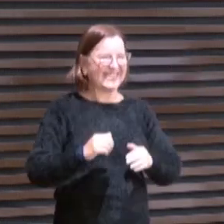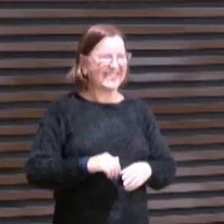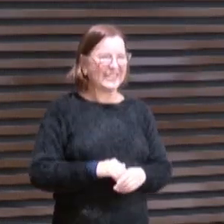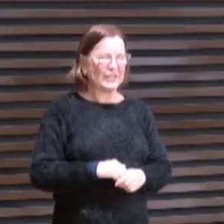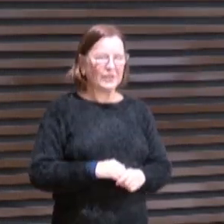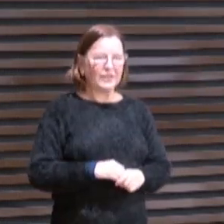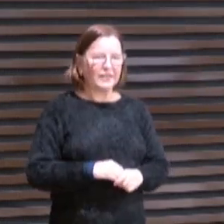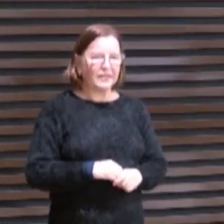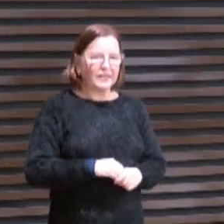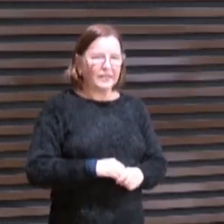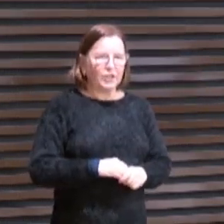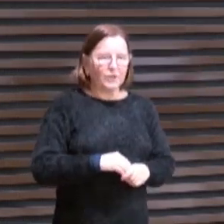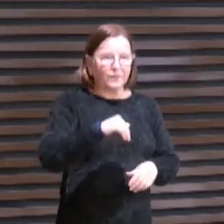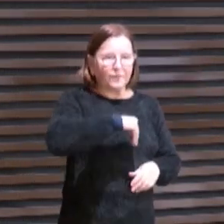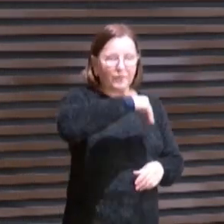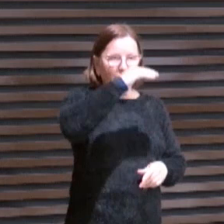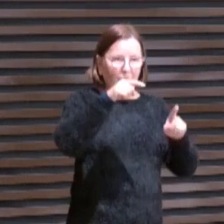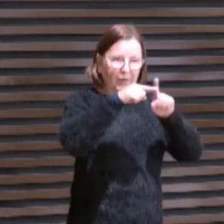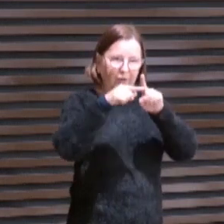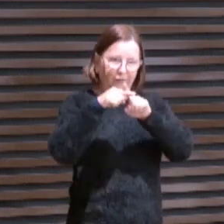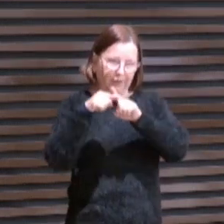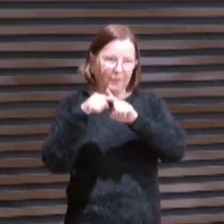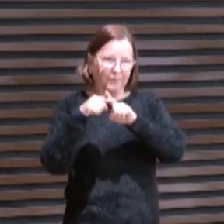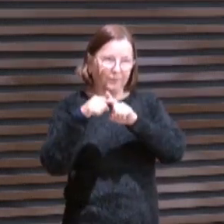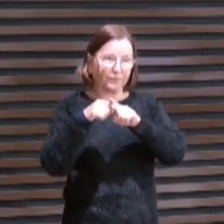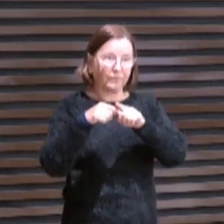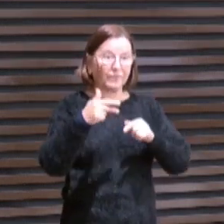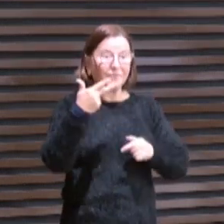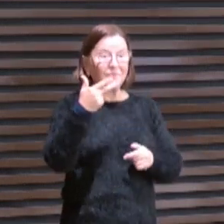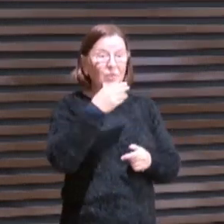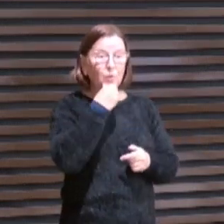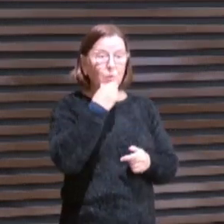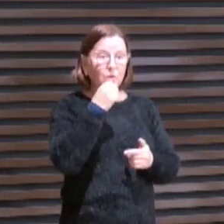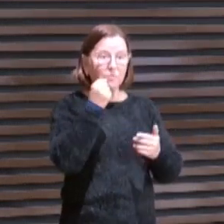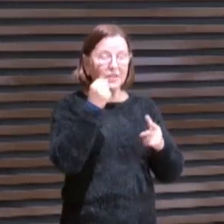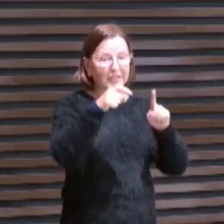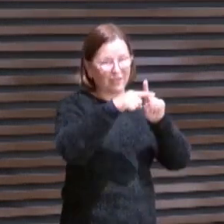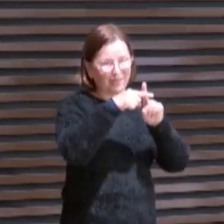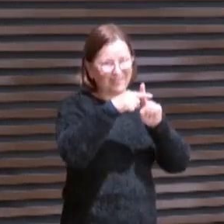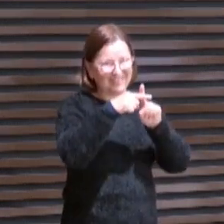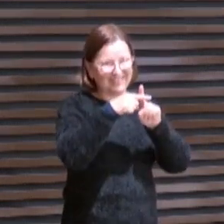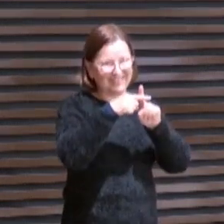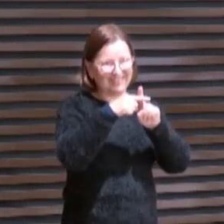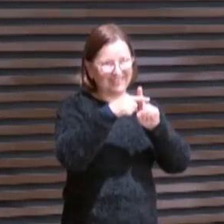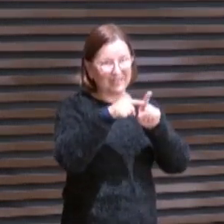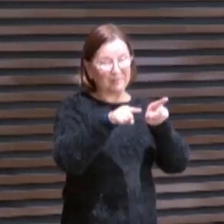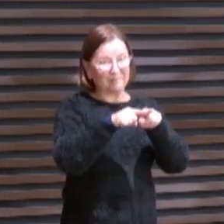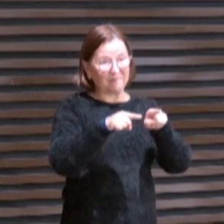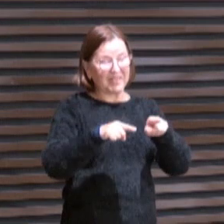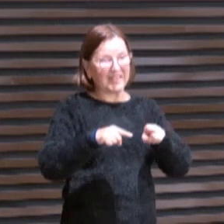No Calvário vemos 3 homens sendo mortos, mas vemos 2